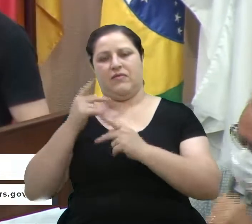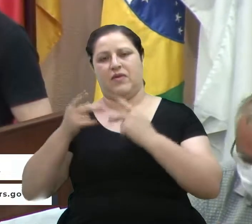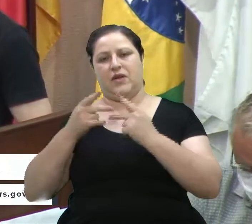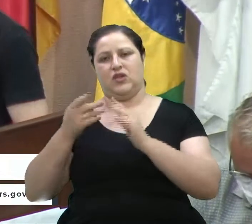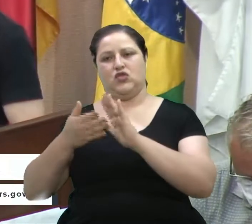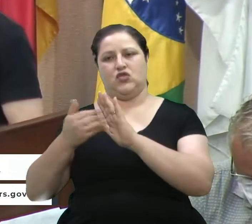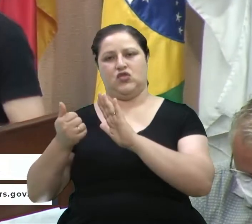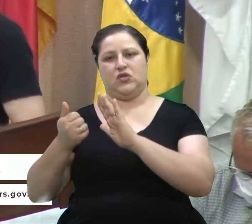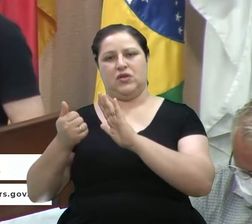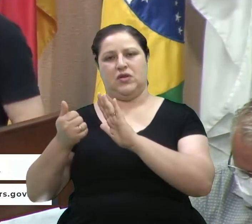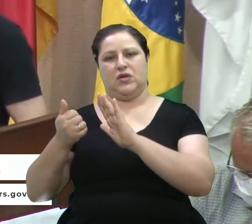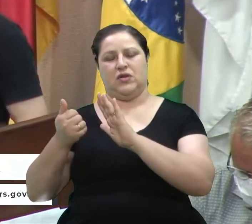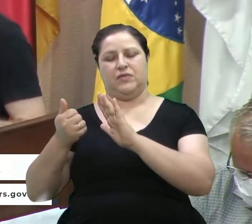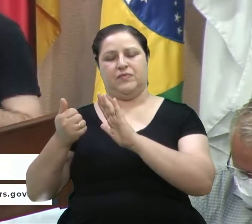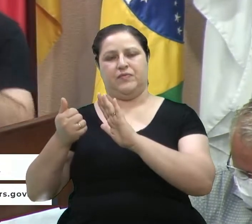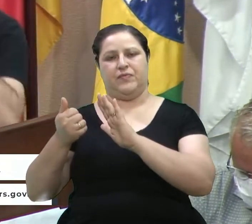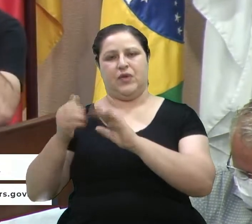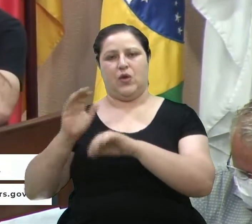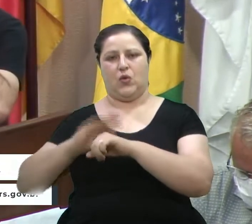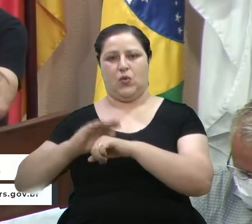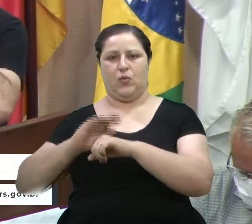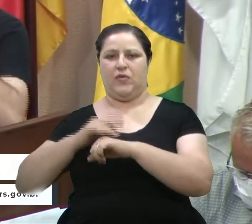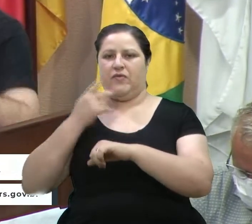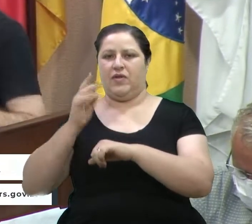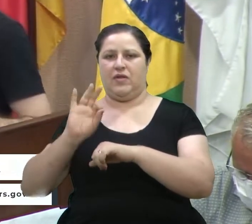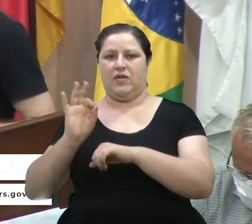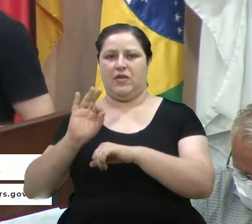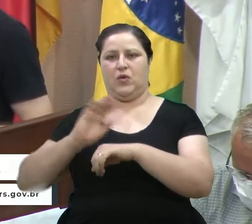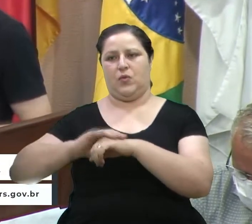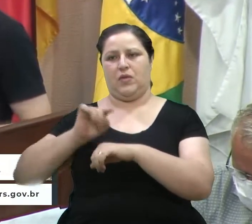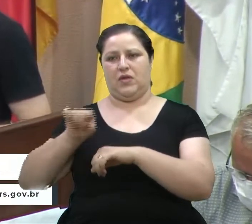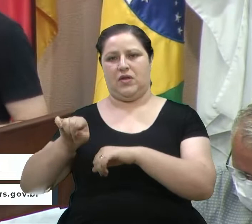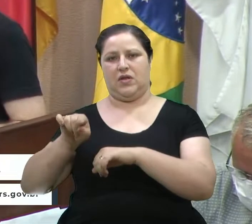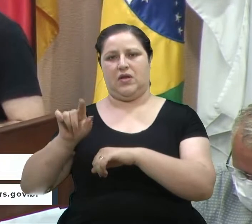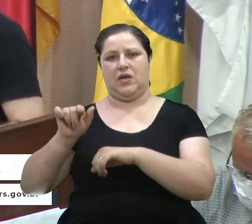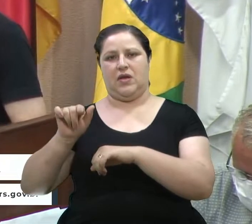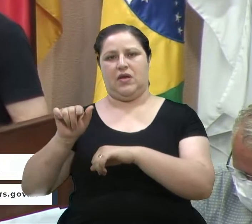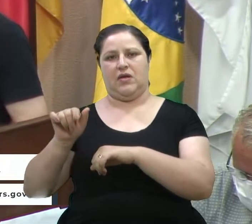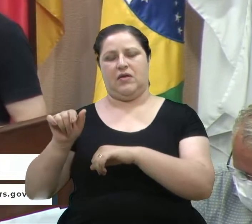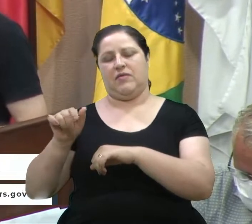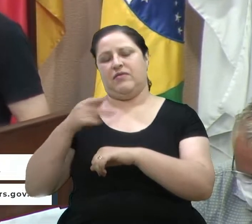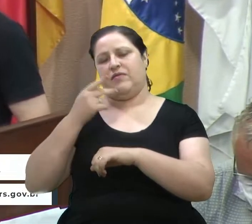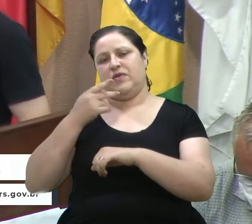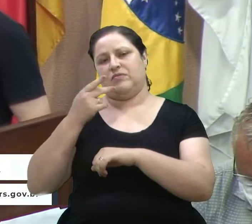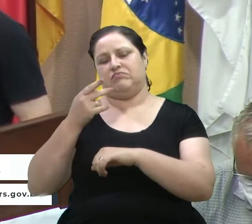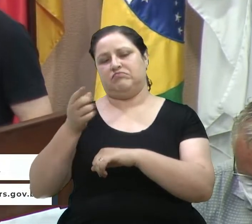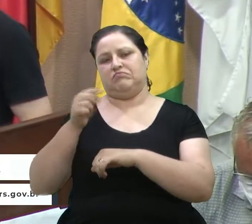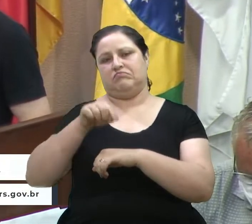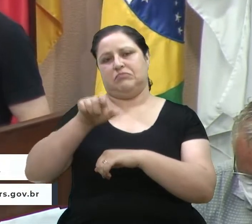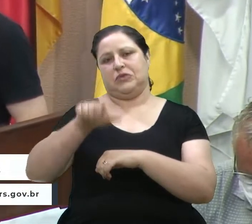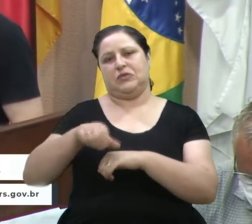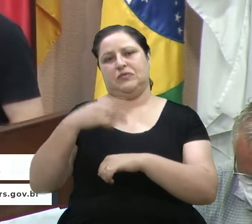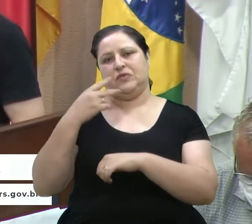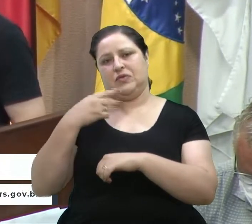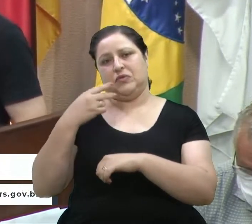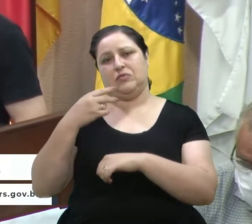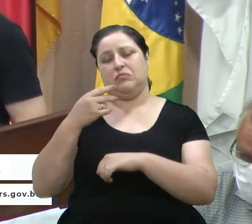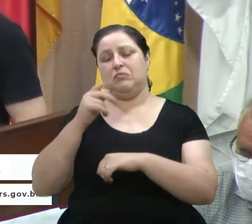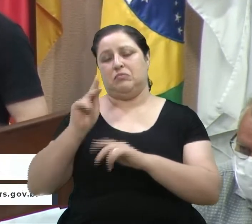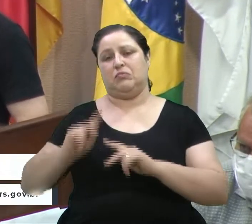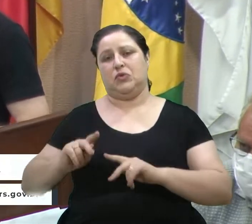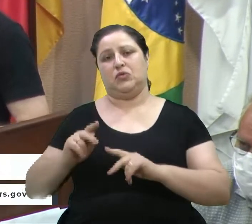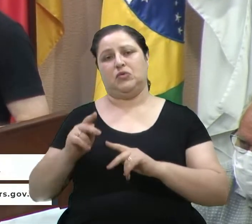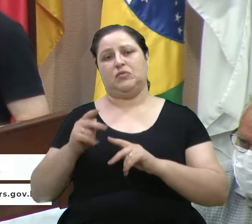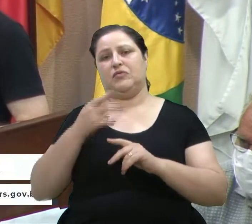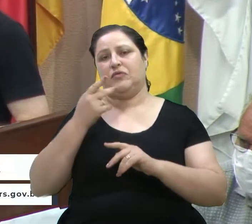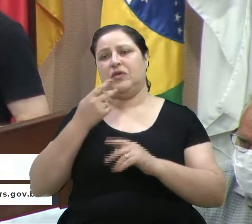que isso aí não foi articulado através deles e tal. Jogou para o colo do vereador. Mas ele assumiu e está gostando da mídia, né? Mas a